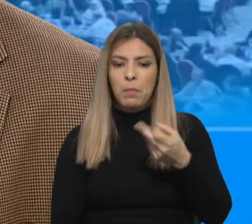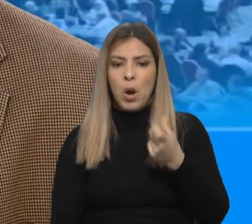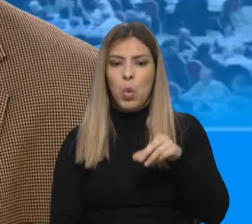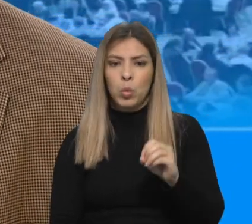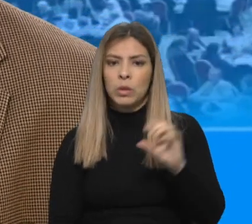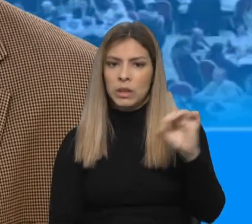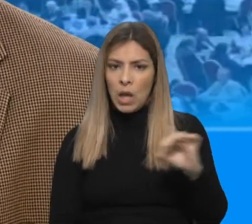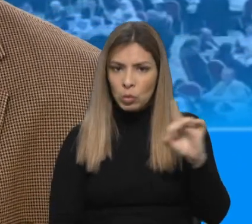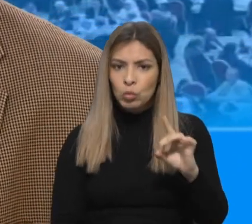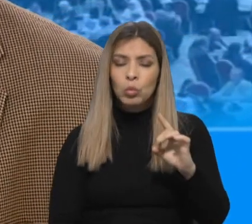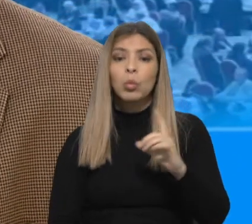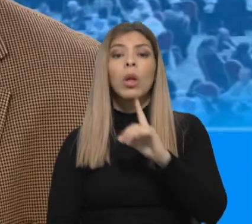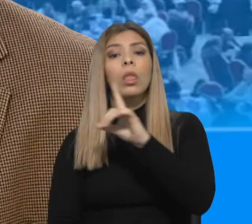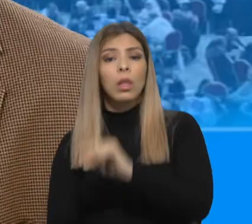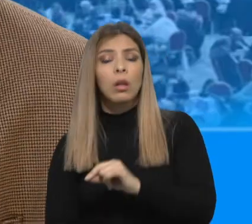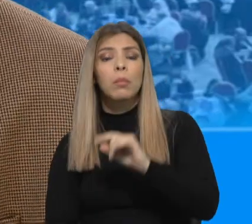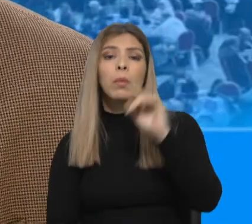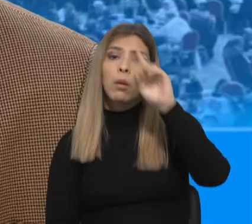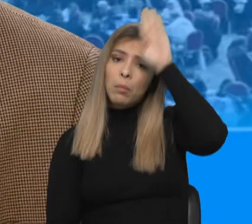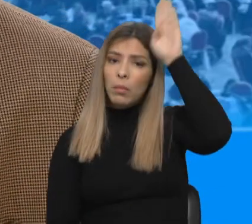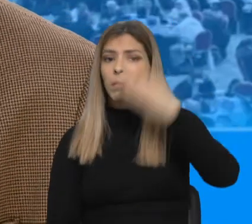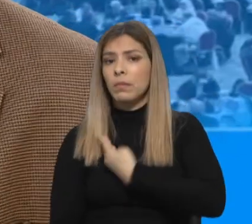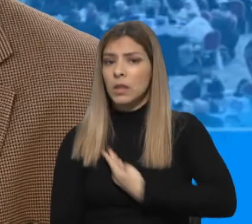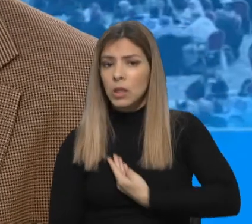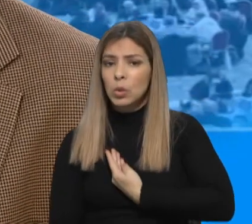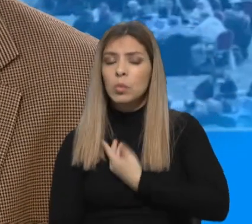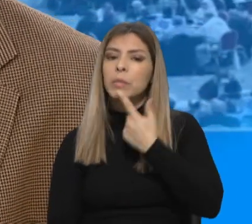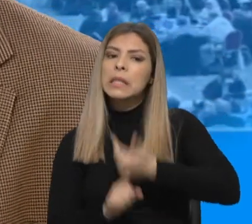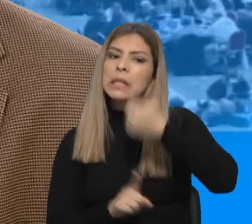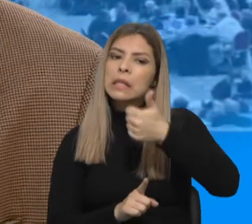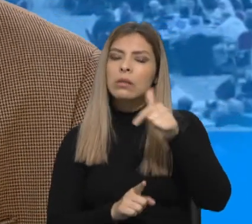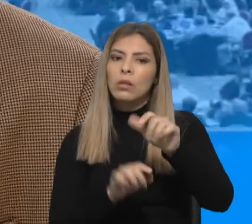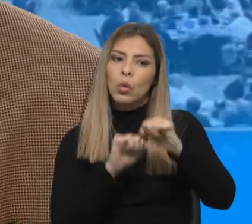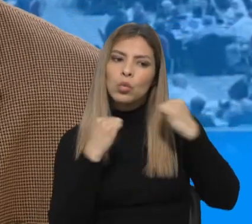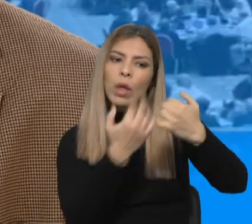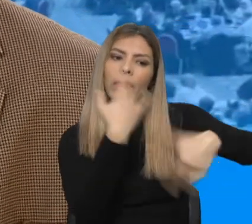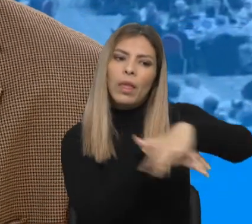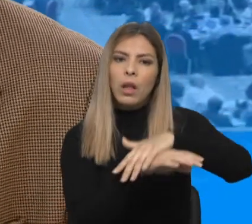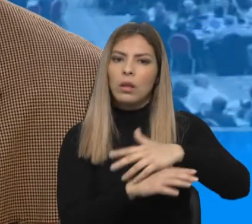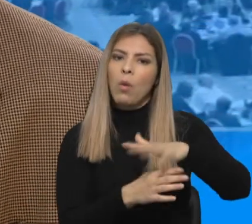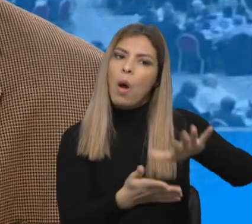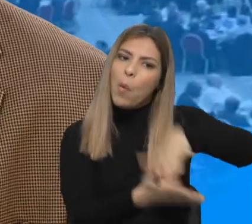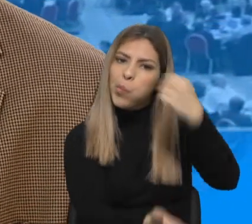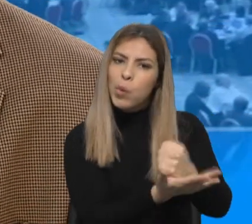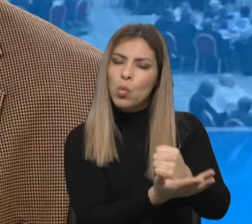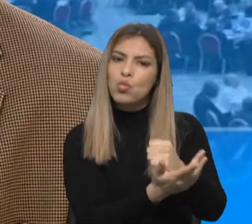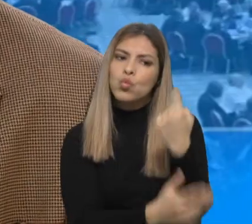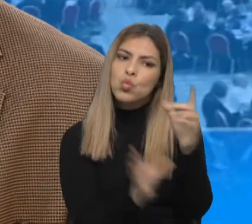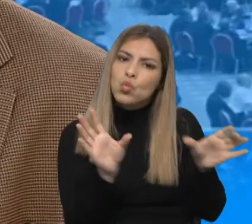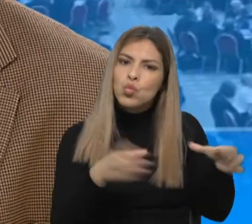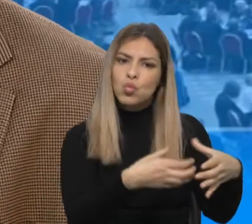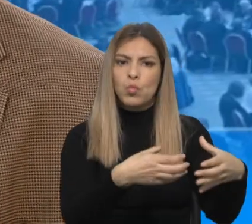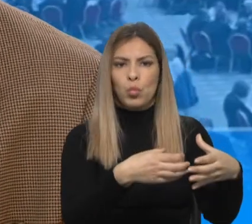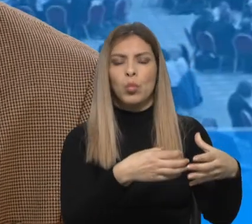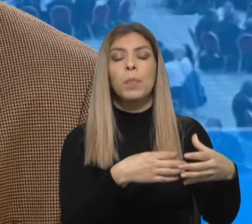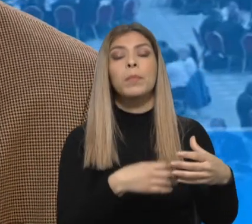de olharmos para um serviço à comunidade como um todo. E isso é, de facto, muito desafiante, porque, em primeiro